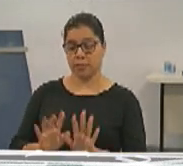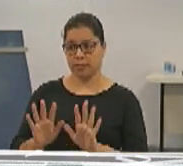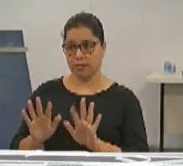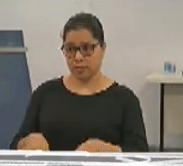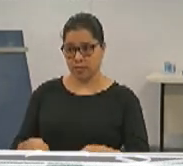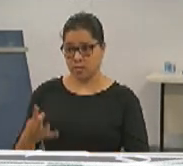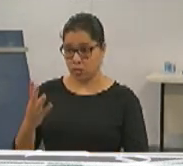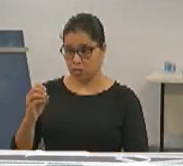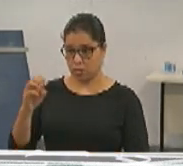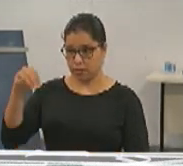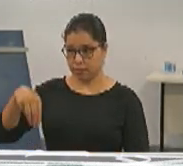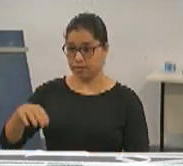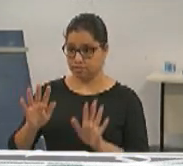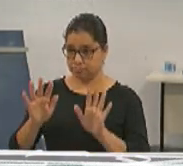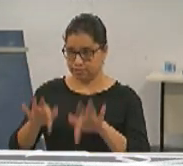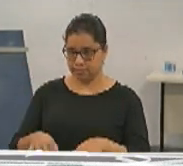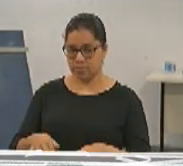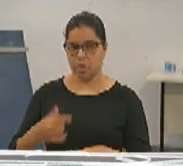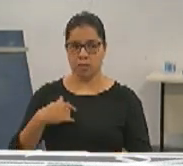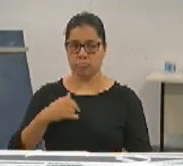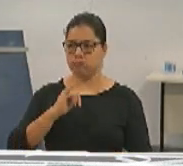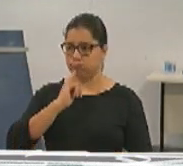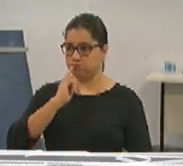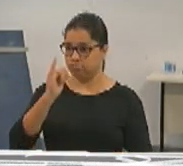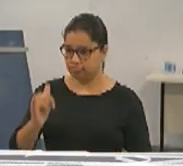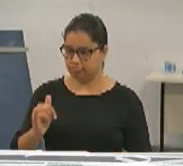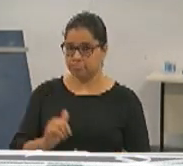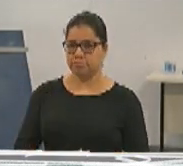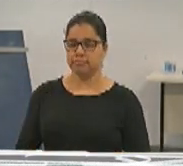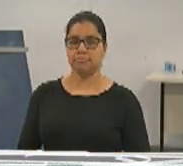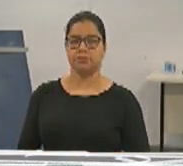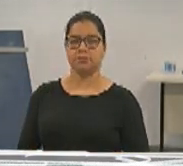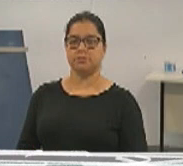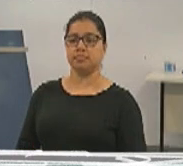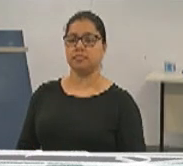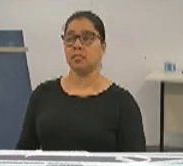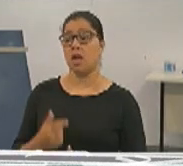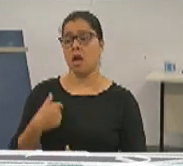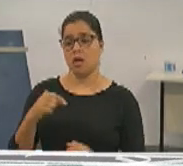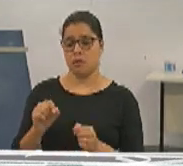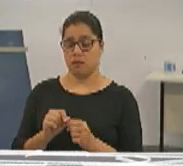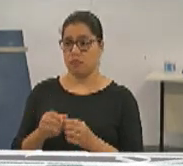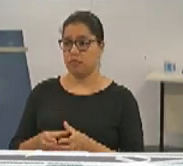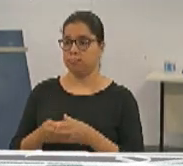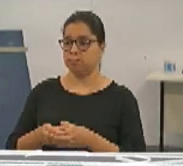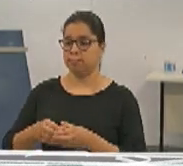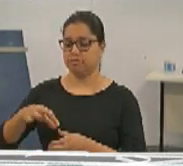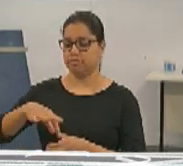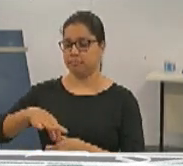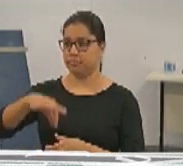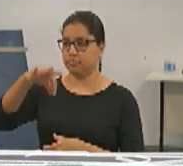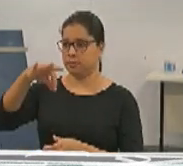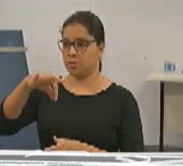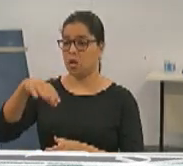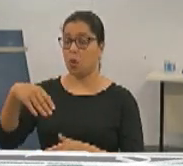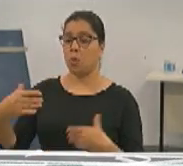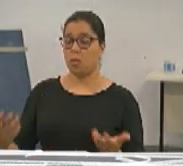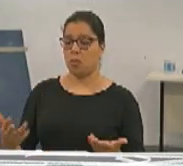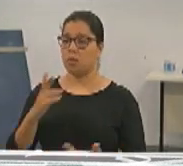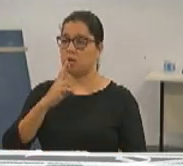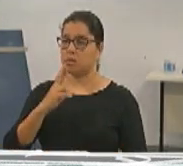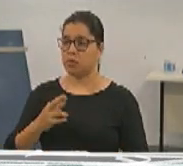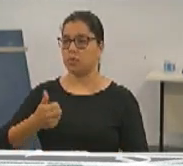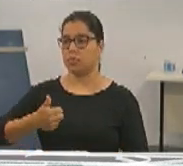rodada. E o mediador, sou eu, farei o sorteio das ordens das chapas que responderão